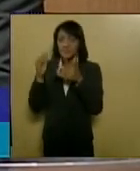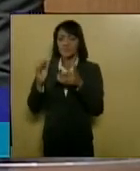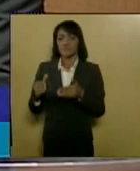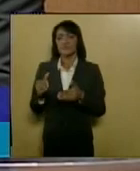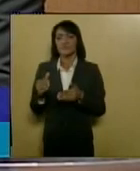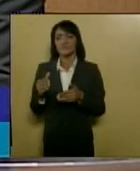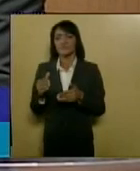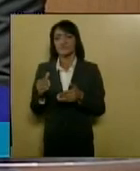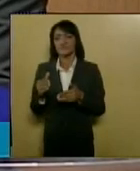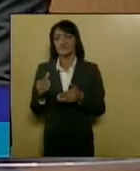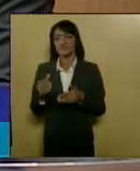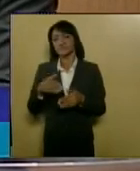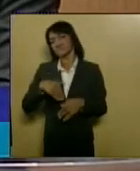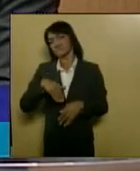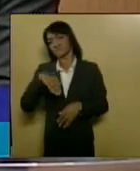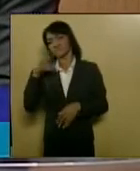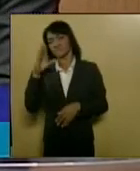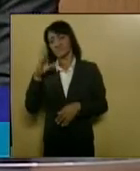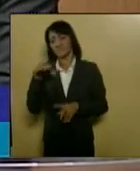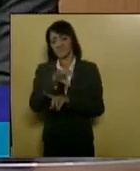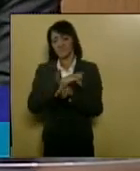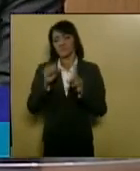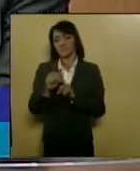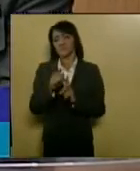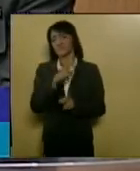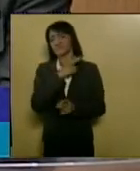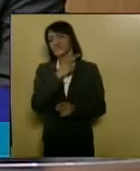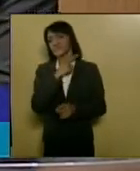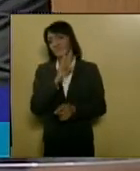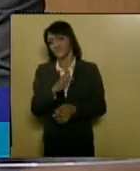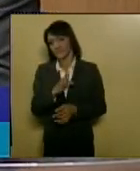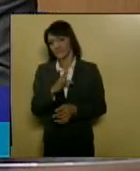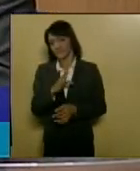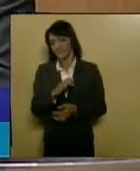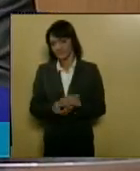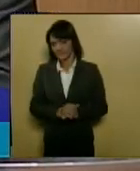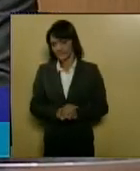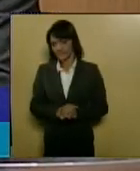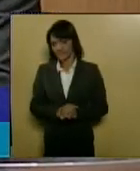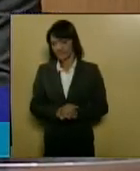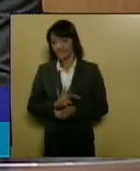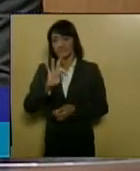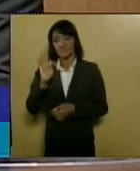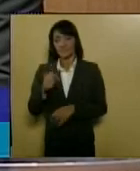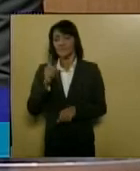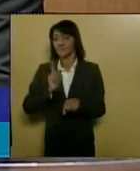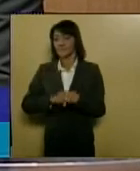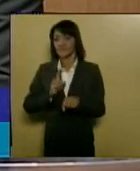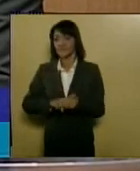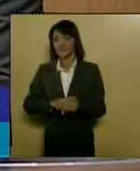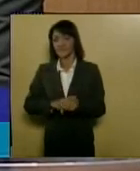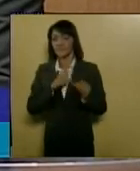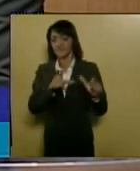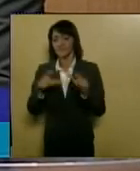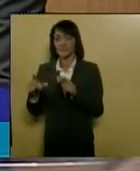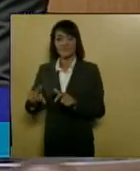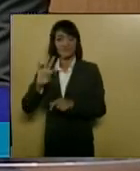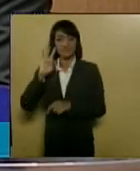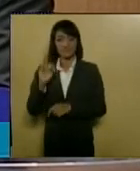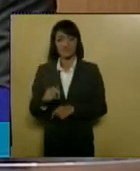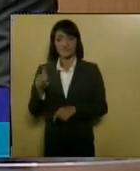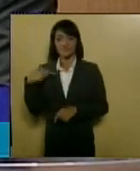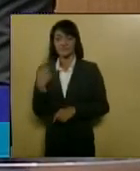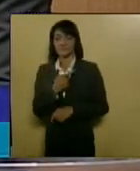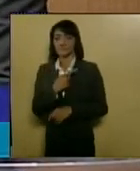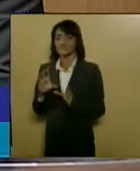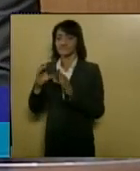mais legítimas aspirações da sociedade sergipana. A qualquer hora e em qualquer lugar, a nossa tropa